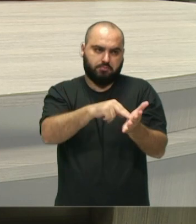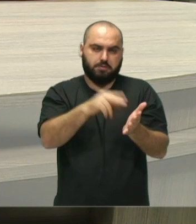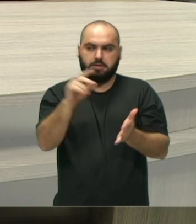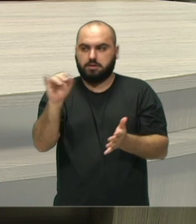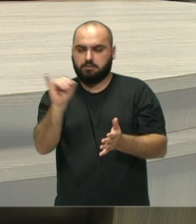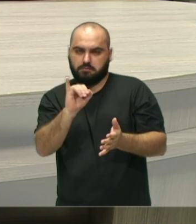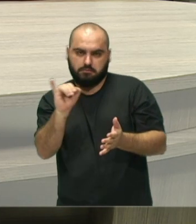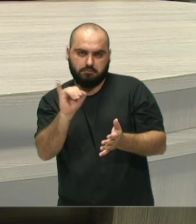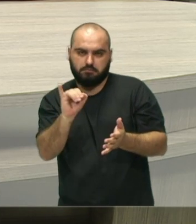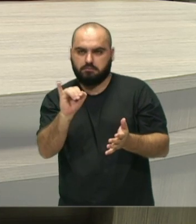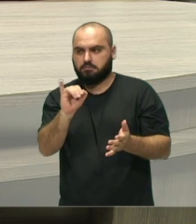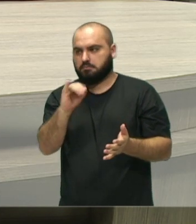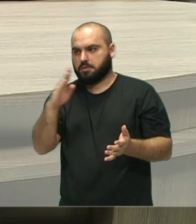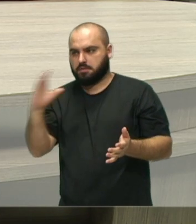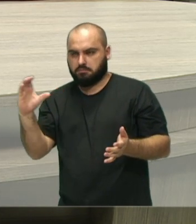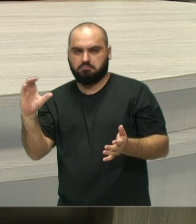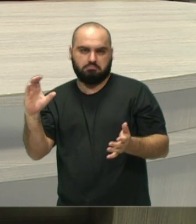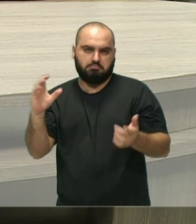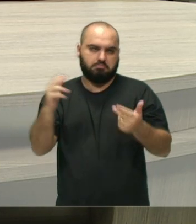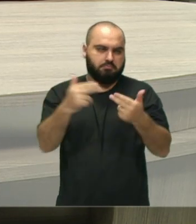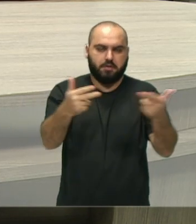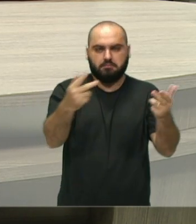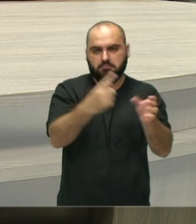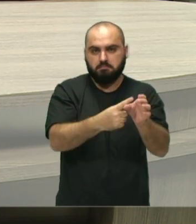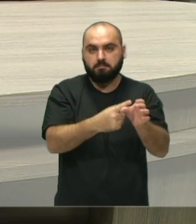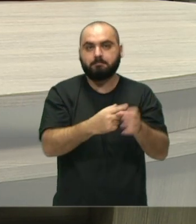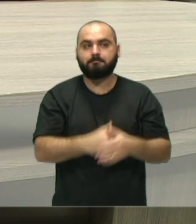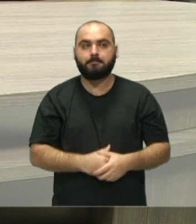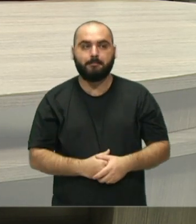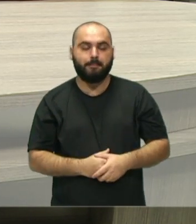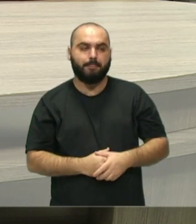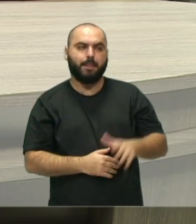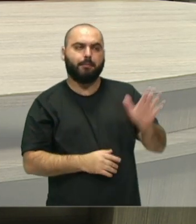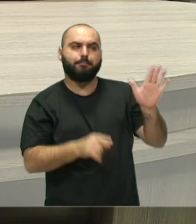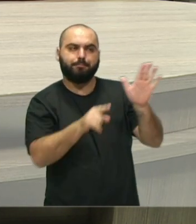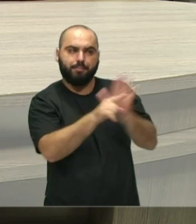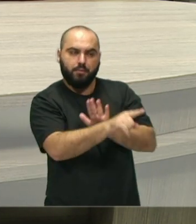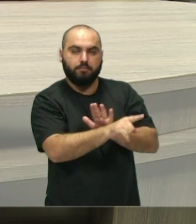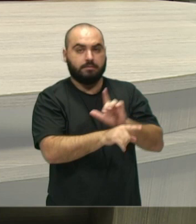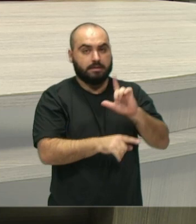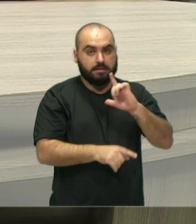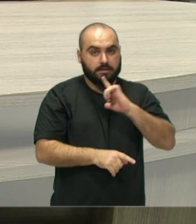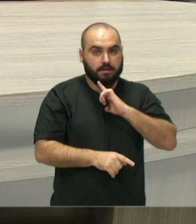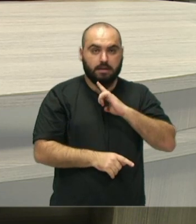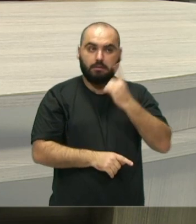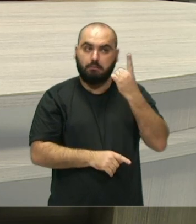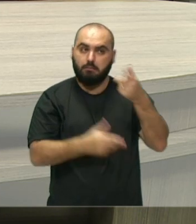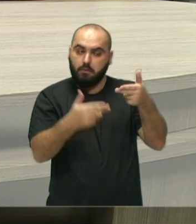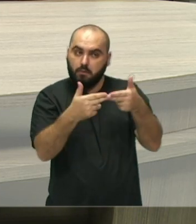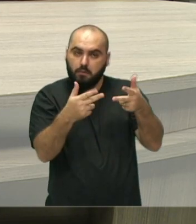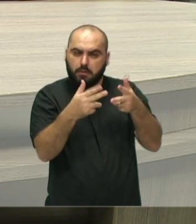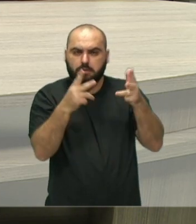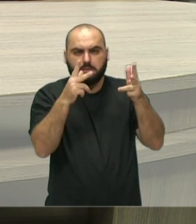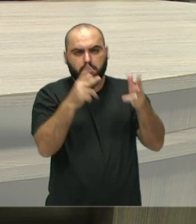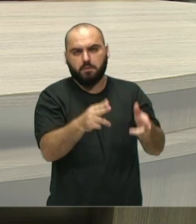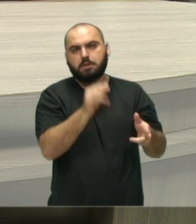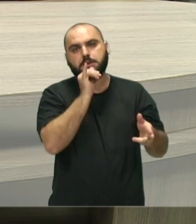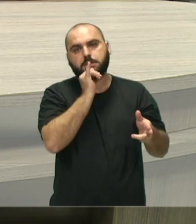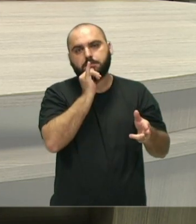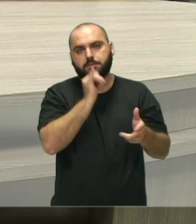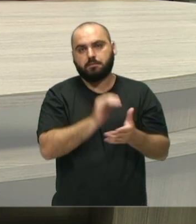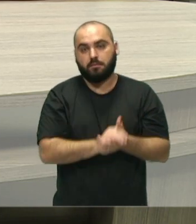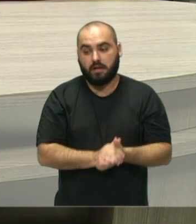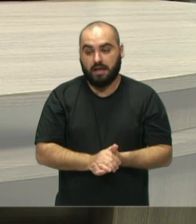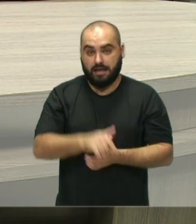cidades. Há alguma perspectiva de vocês de implantar algo semelhante, já que a